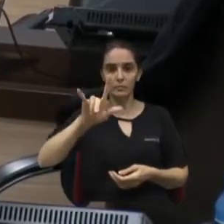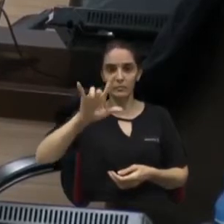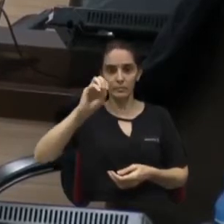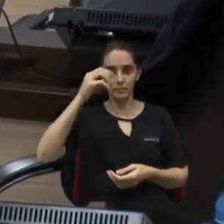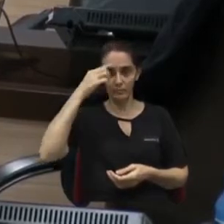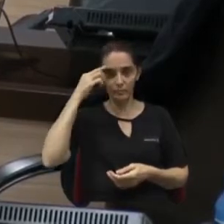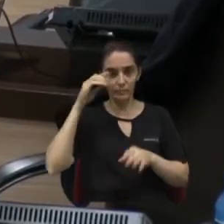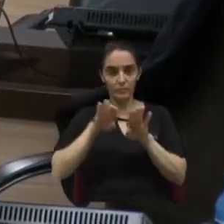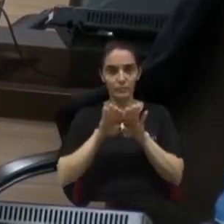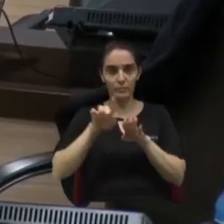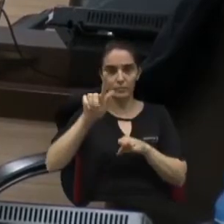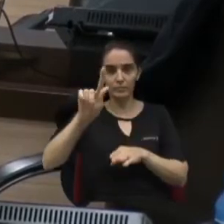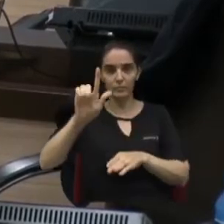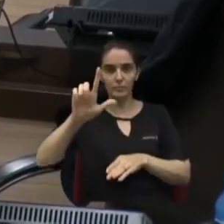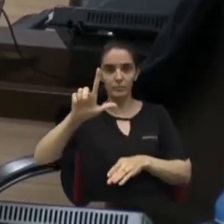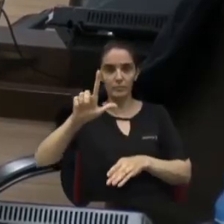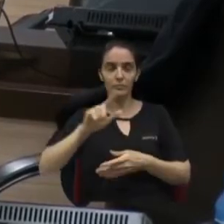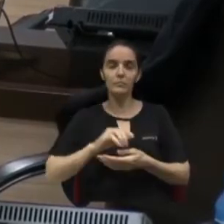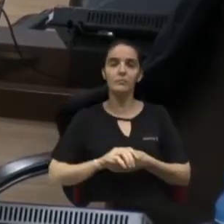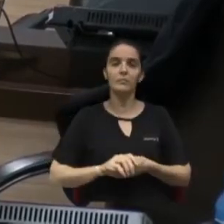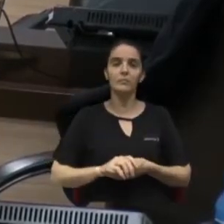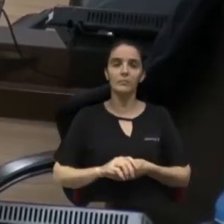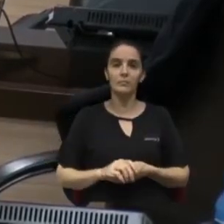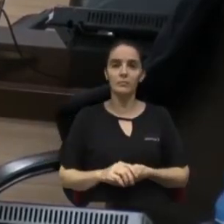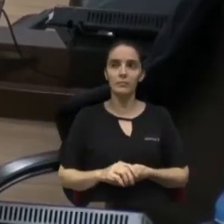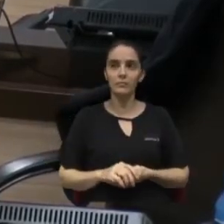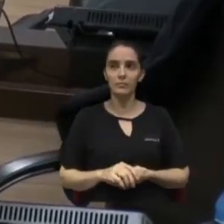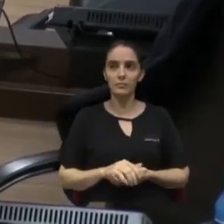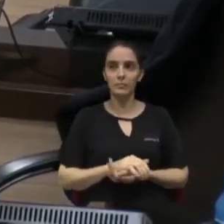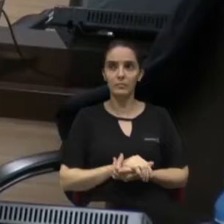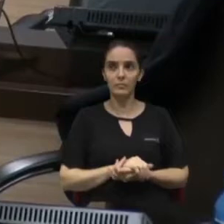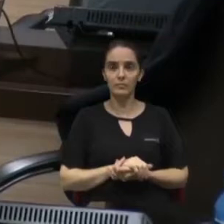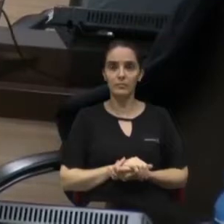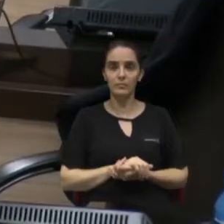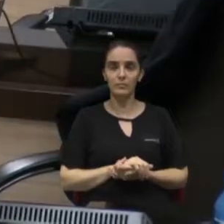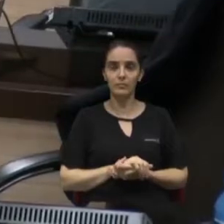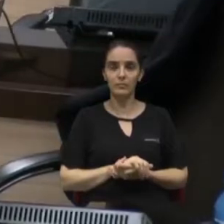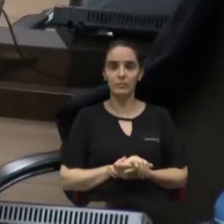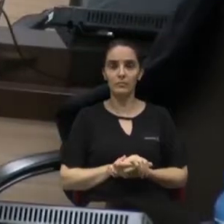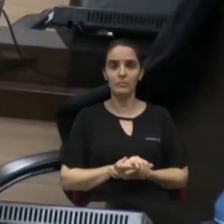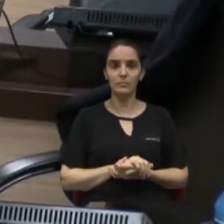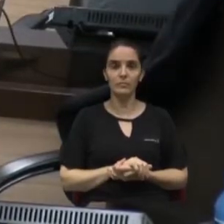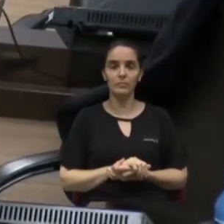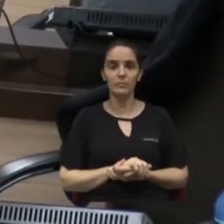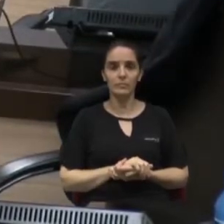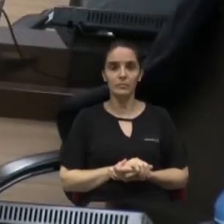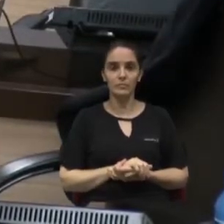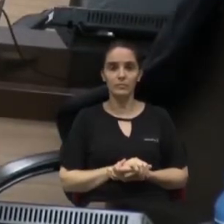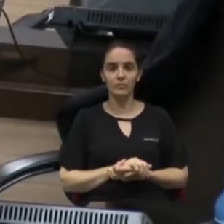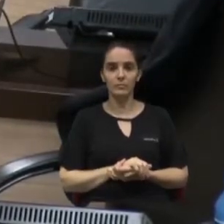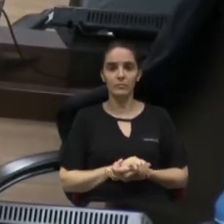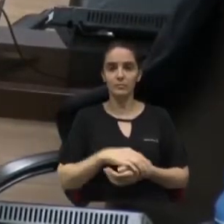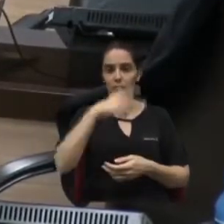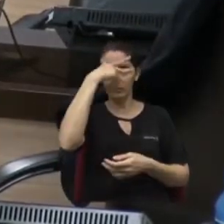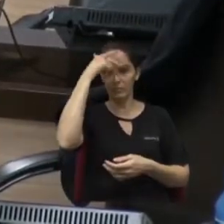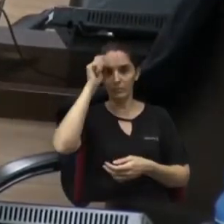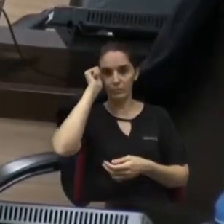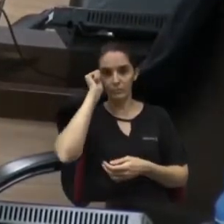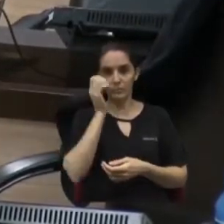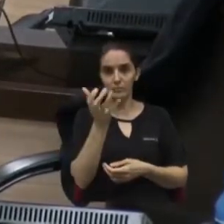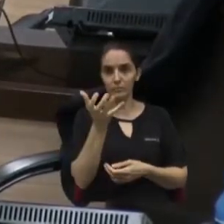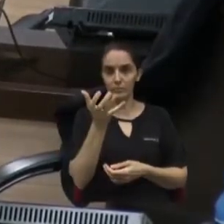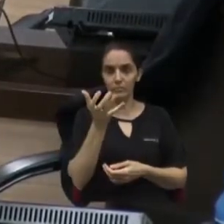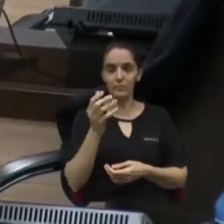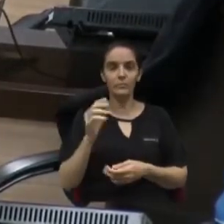primeira ligação do dia, inclusive, foi a do Gil. Com relação ao Legislativo, eu gostaria